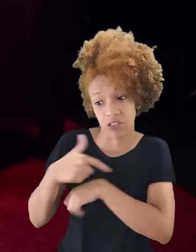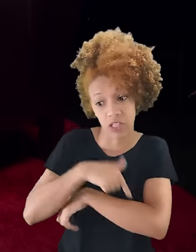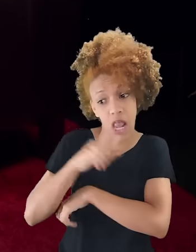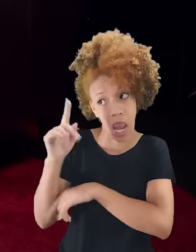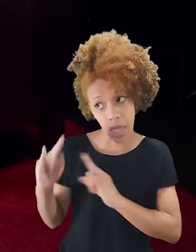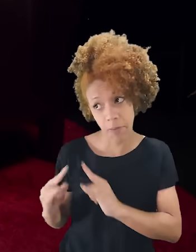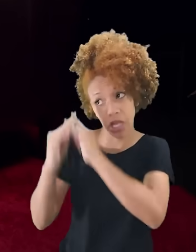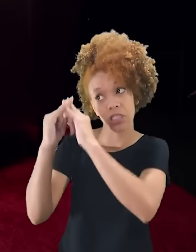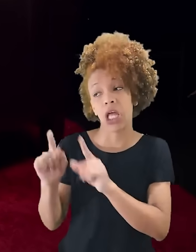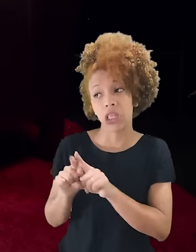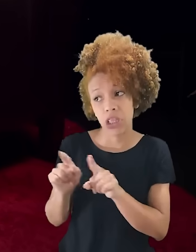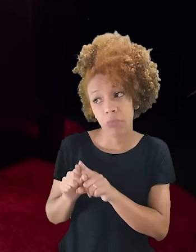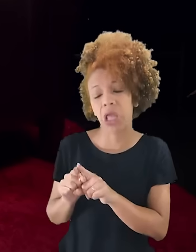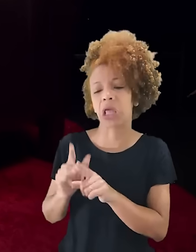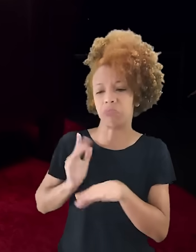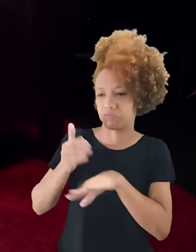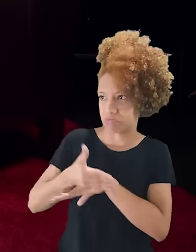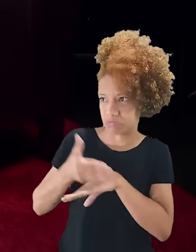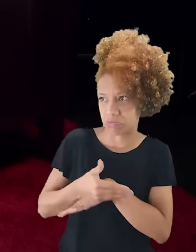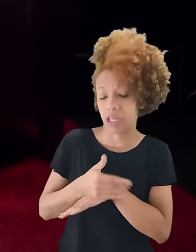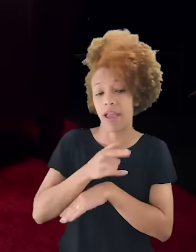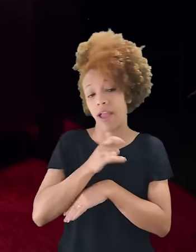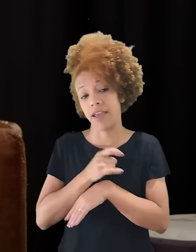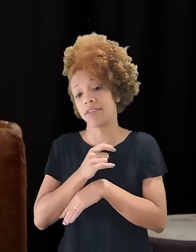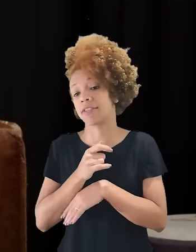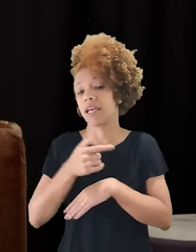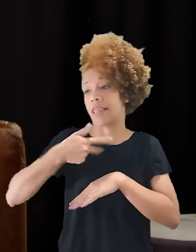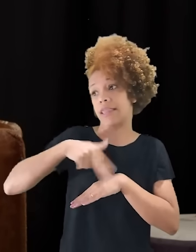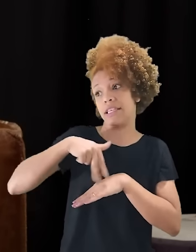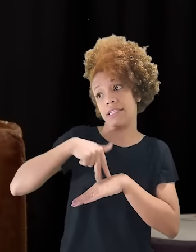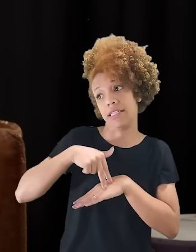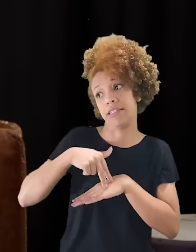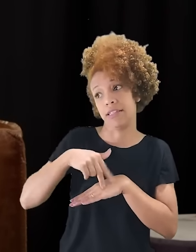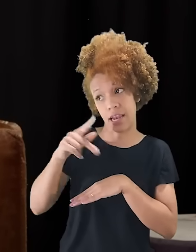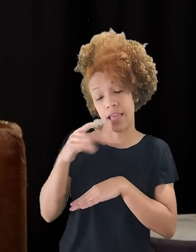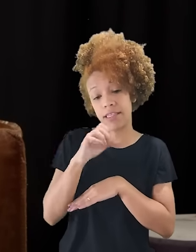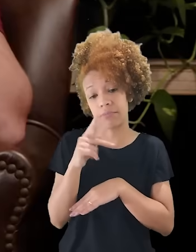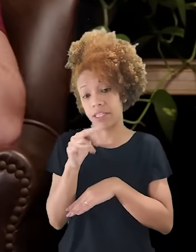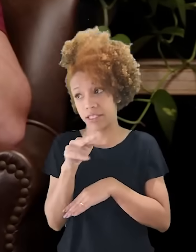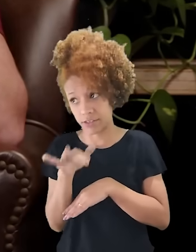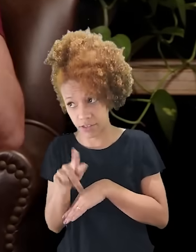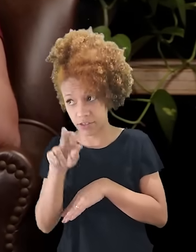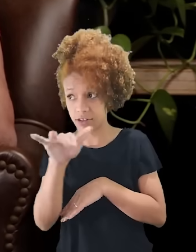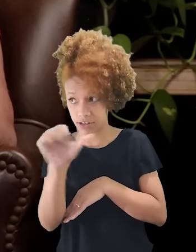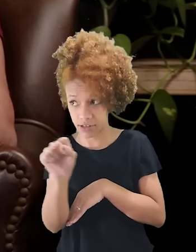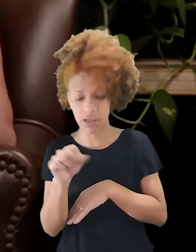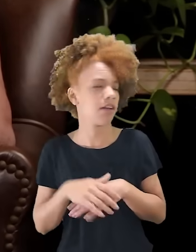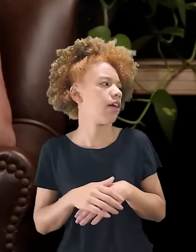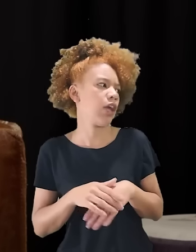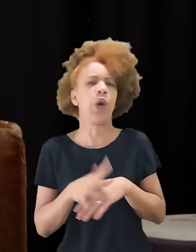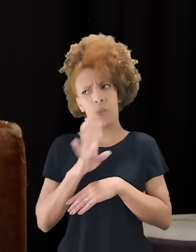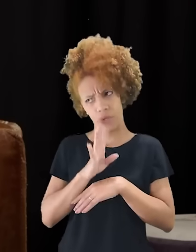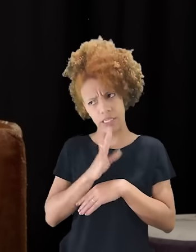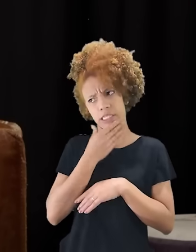até em Paris ela também tá super por dentro aí is spicy girl Então acho que isso também afetou muito nele né juntou duas forças né mediáticas